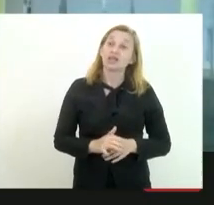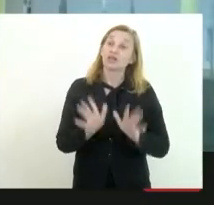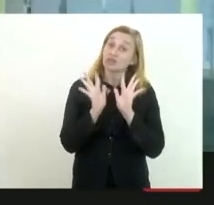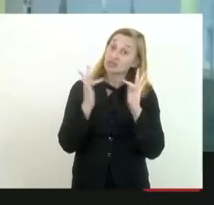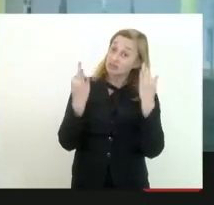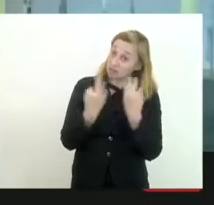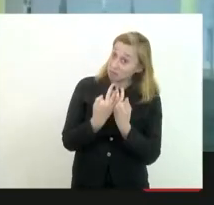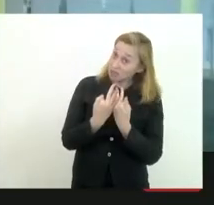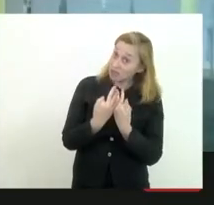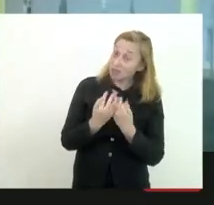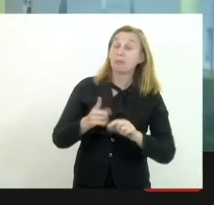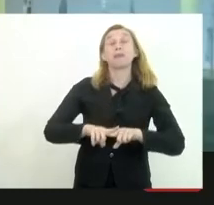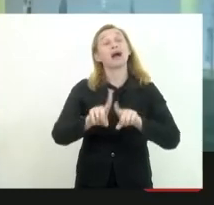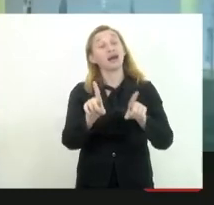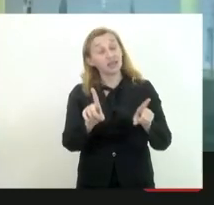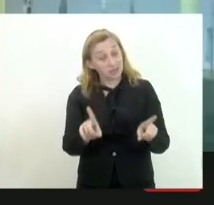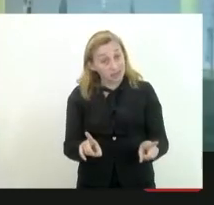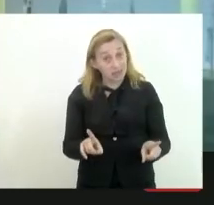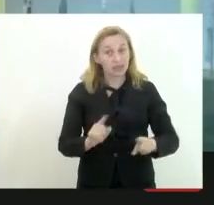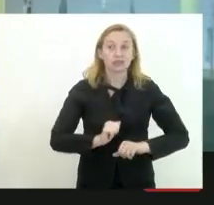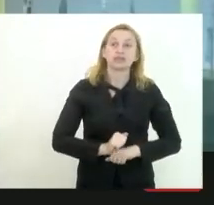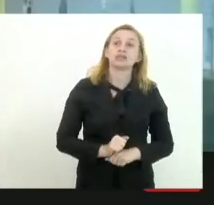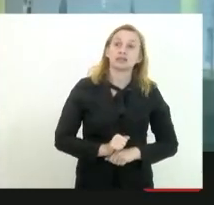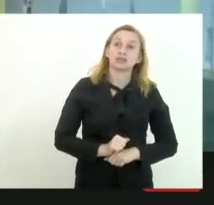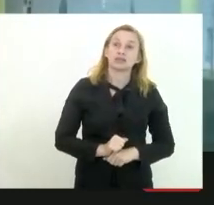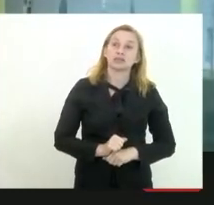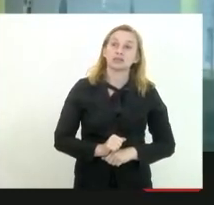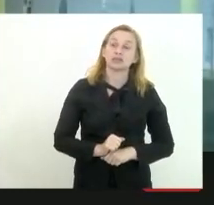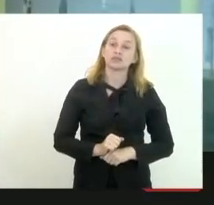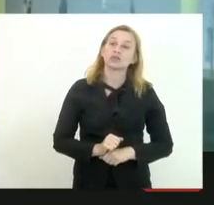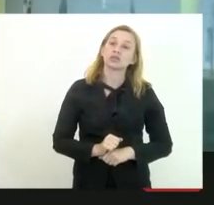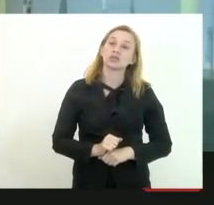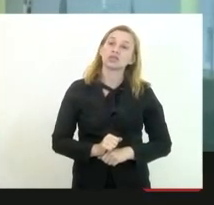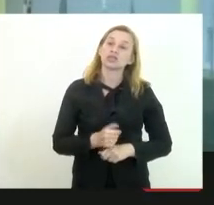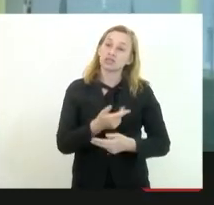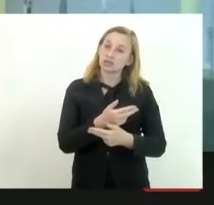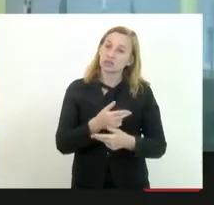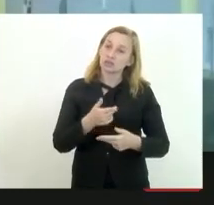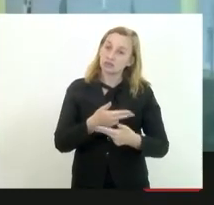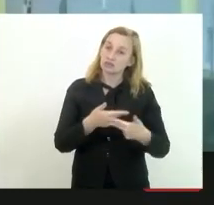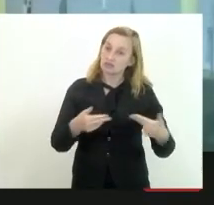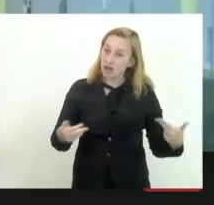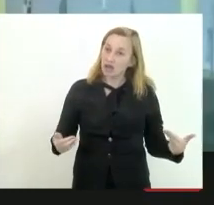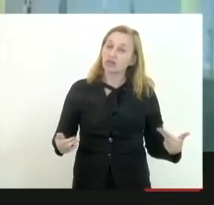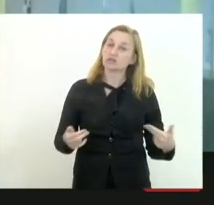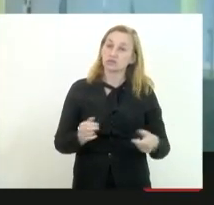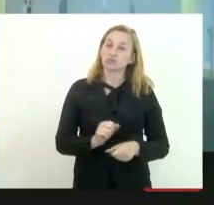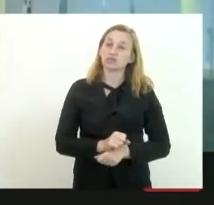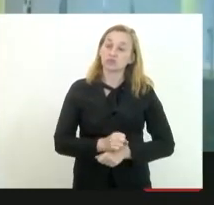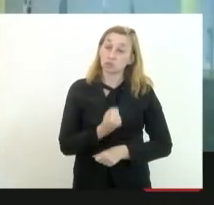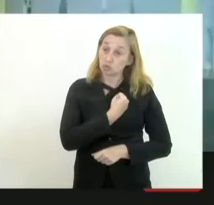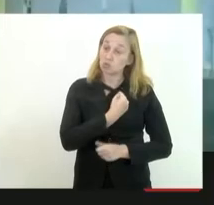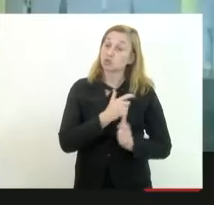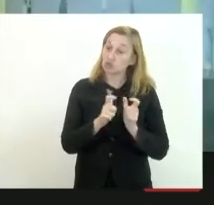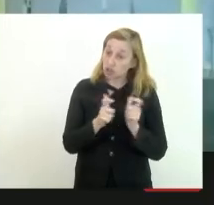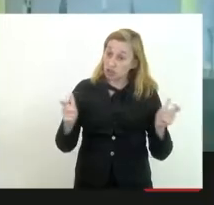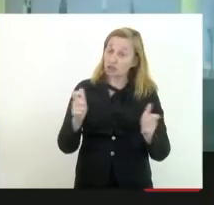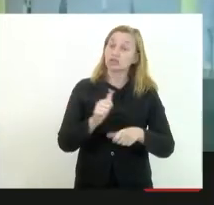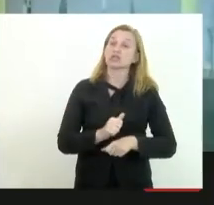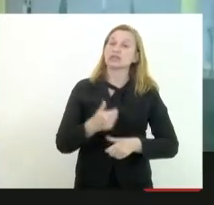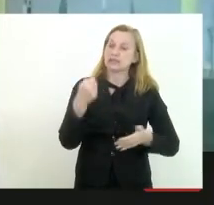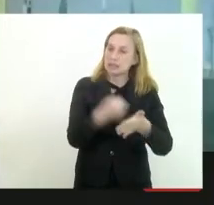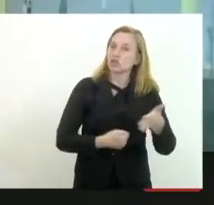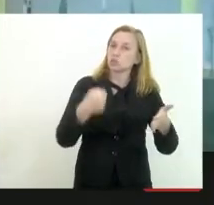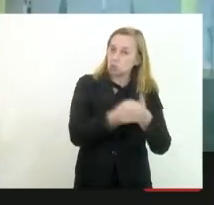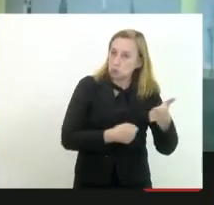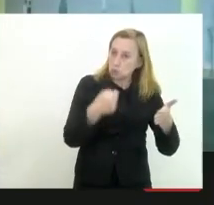família, mas somos muitas e somos muitos nessa luta, nesse